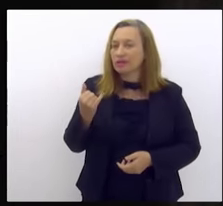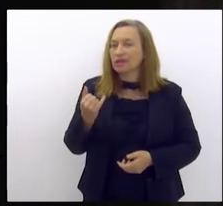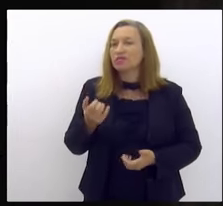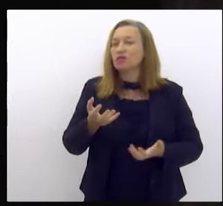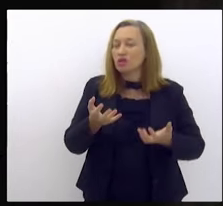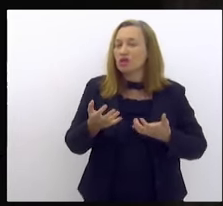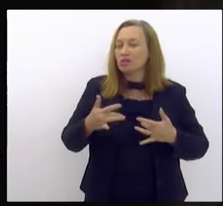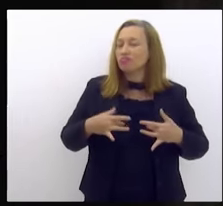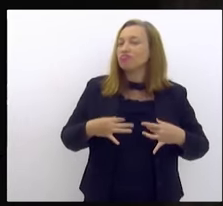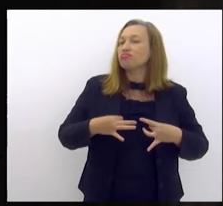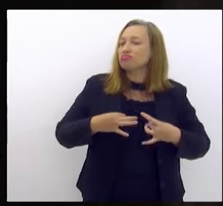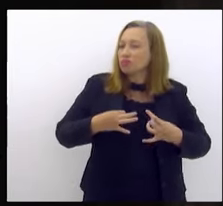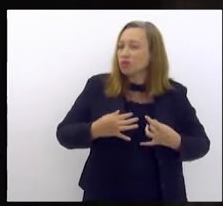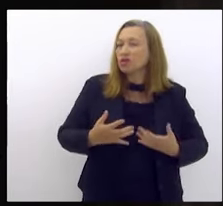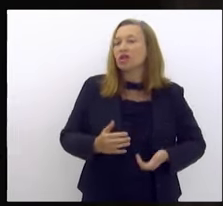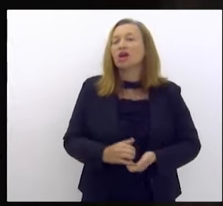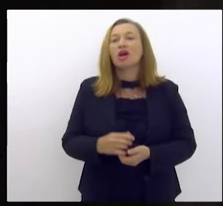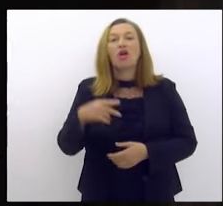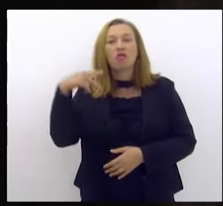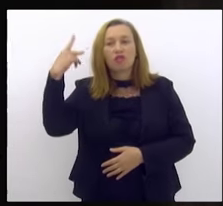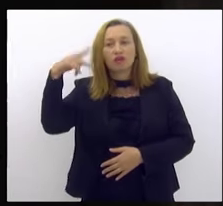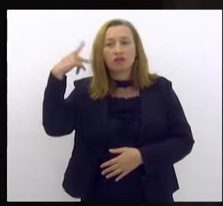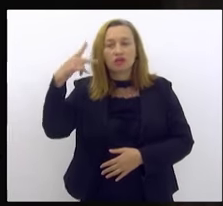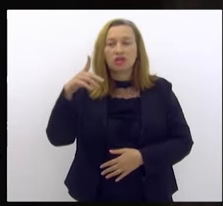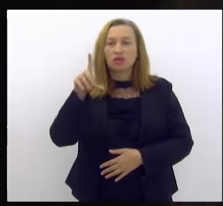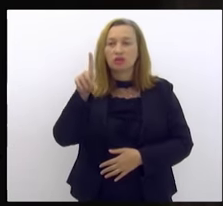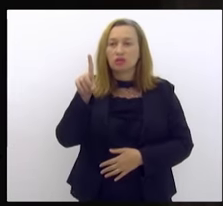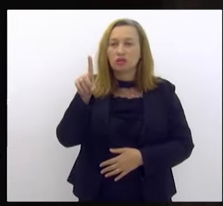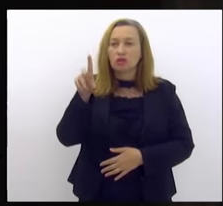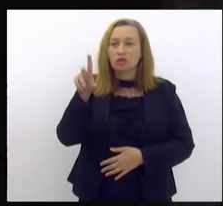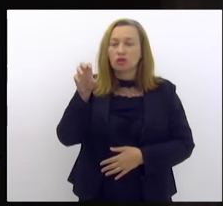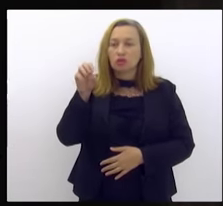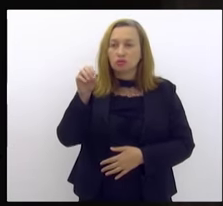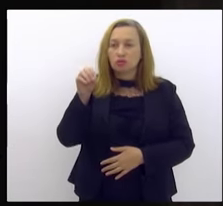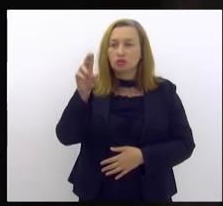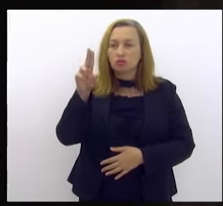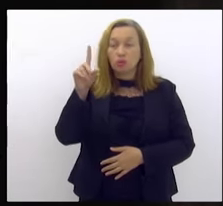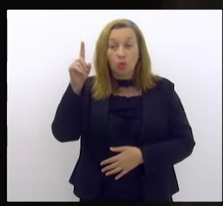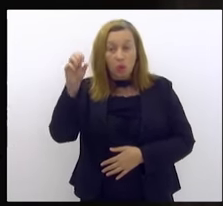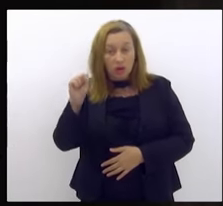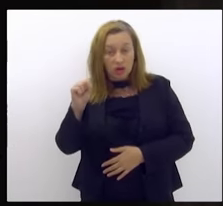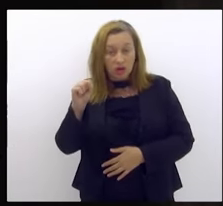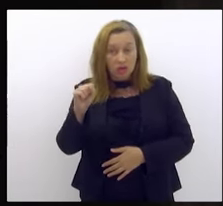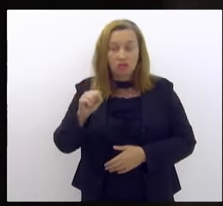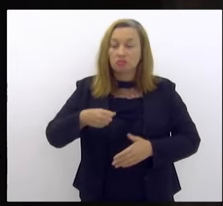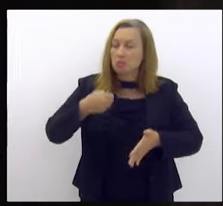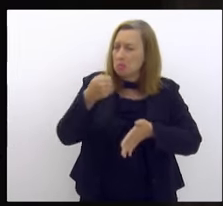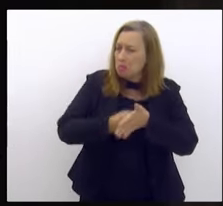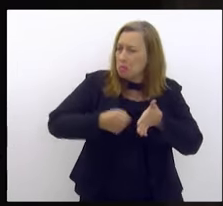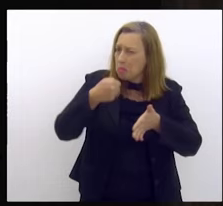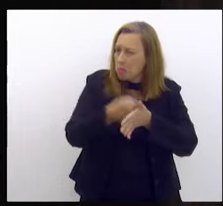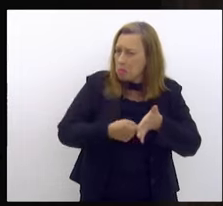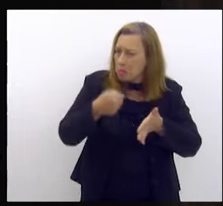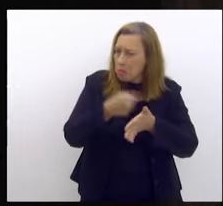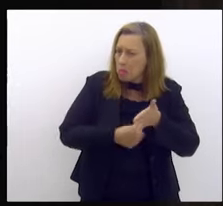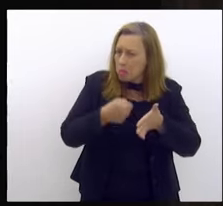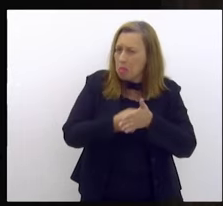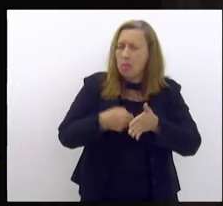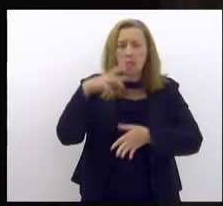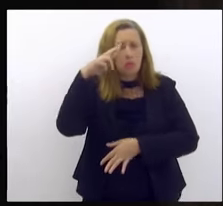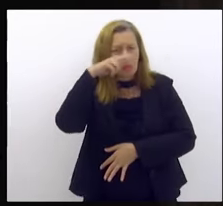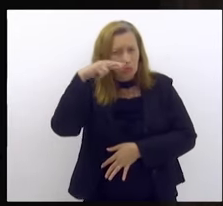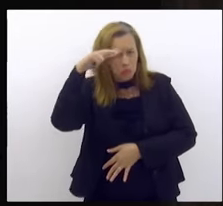ser solidário ao vereador Douglas Gomes de Niterói. Vereador esse combativo, vereador que vem